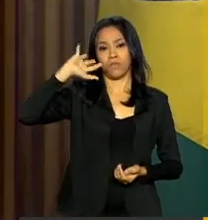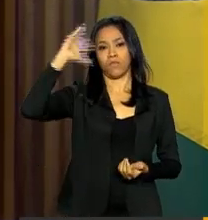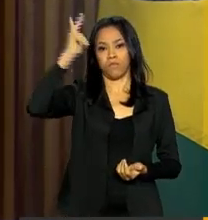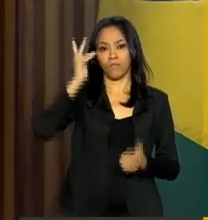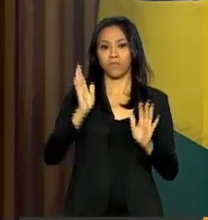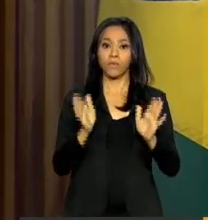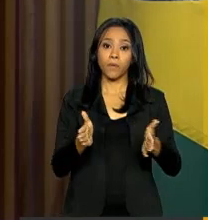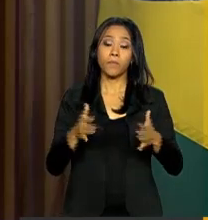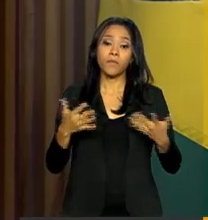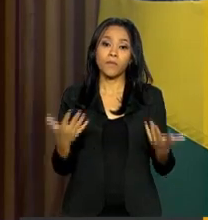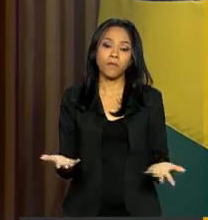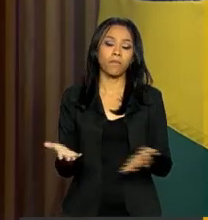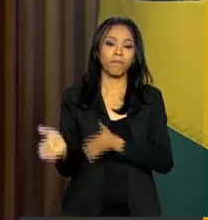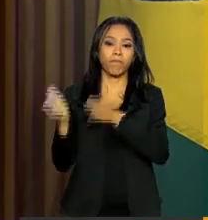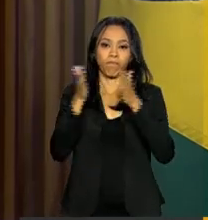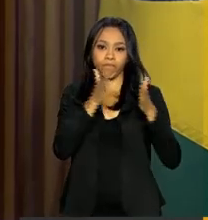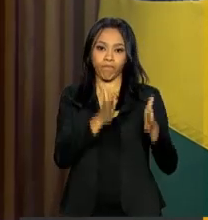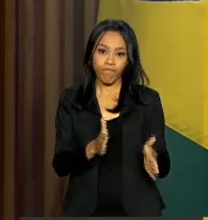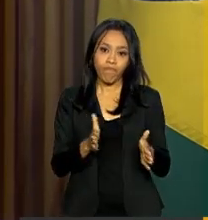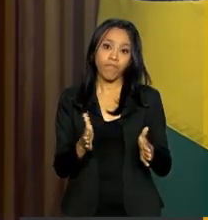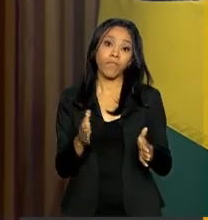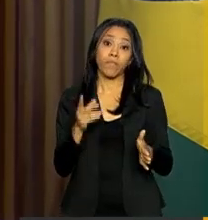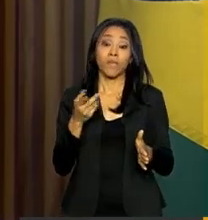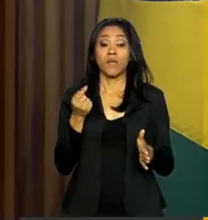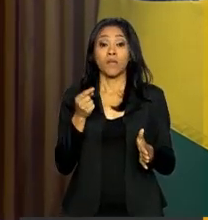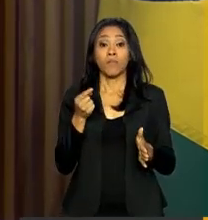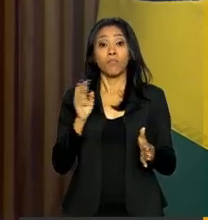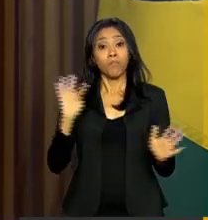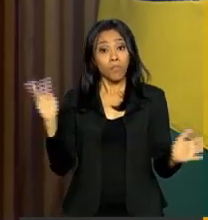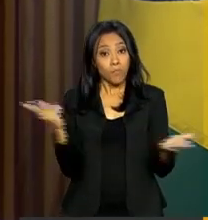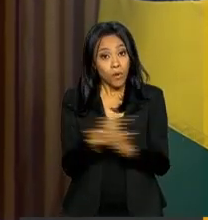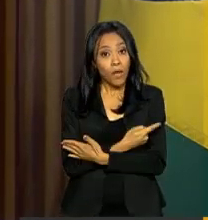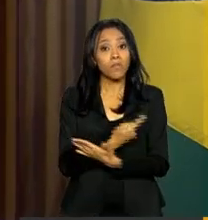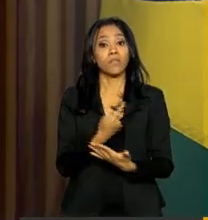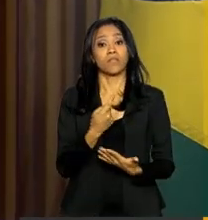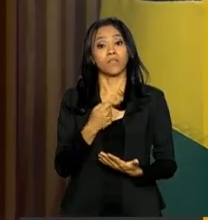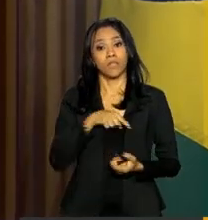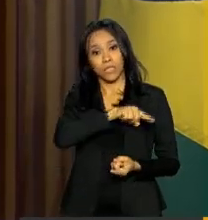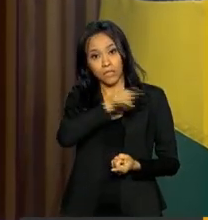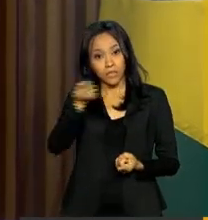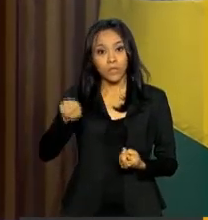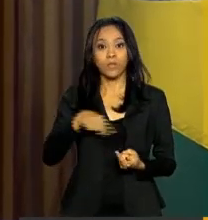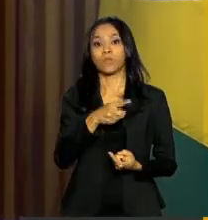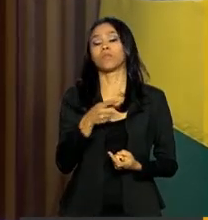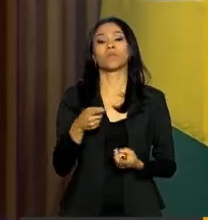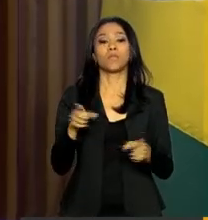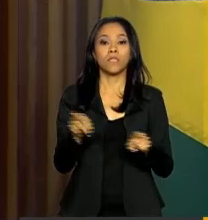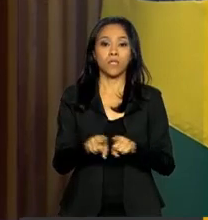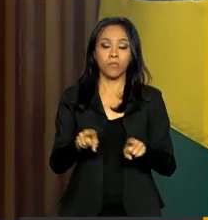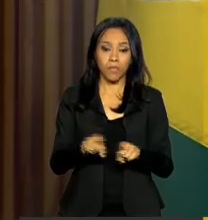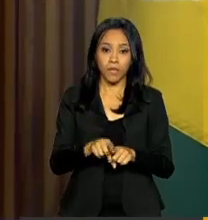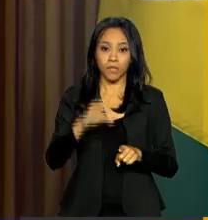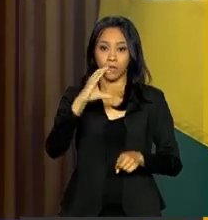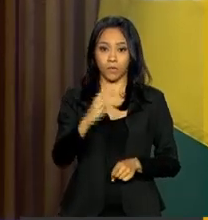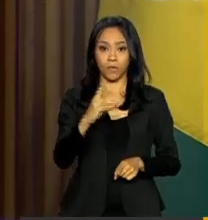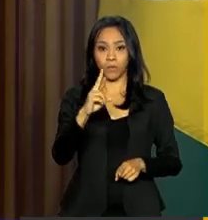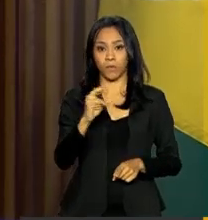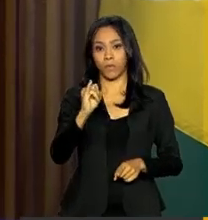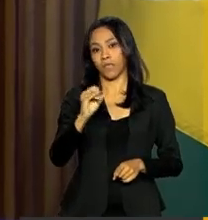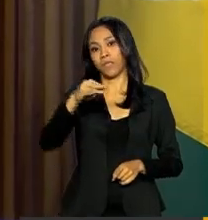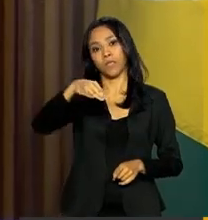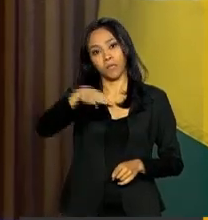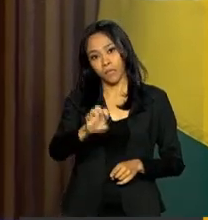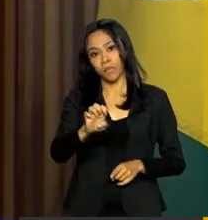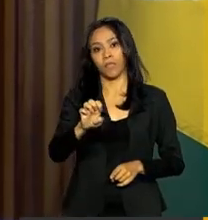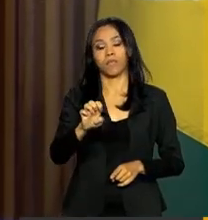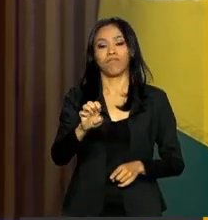em face desta situação e particularmente do fato do crime ultrapassar